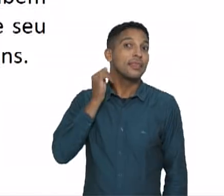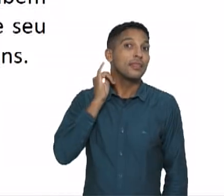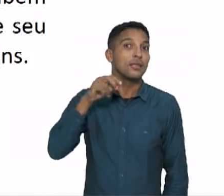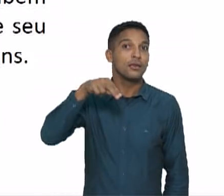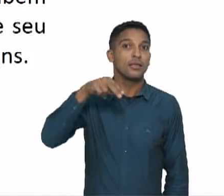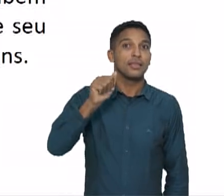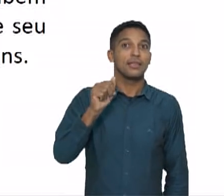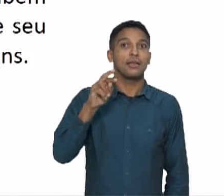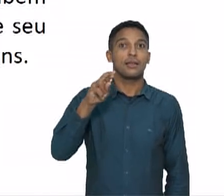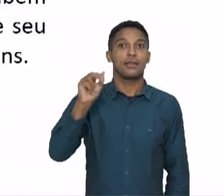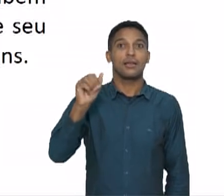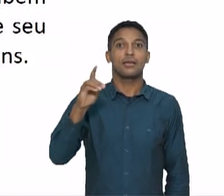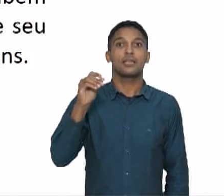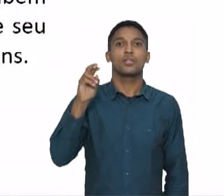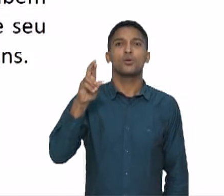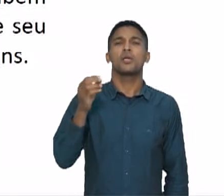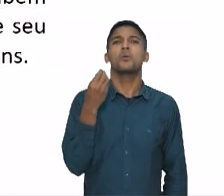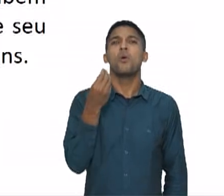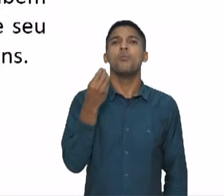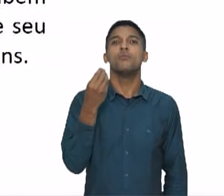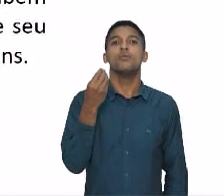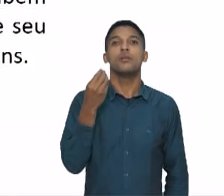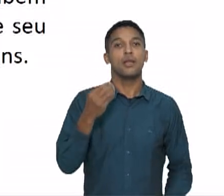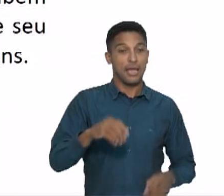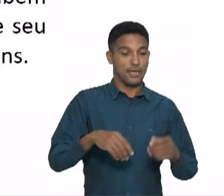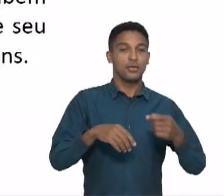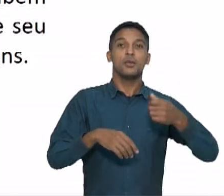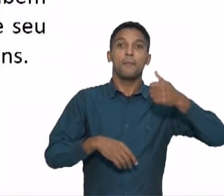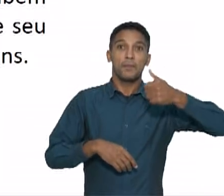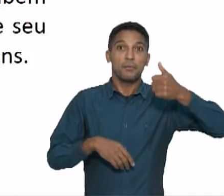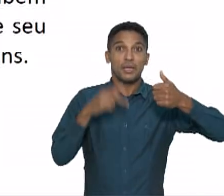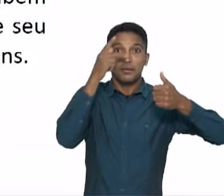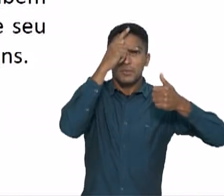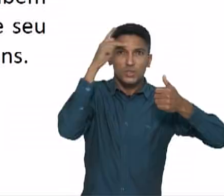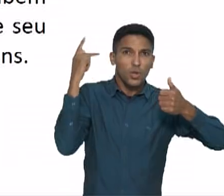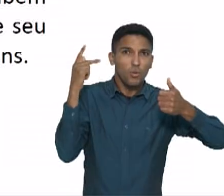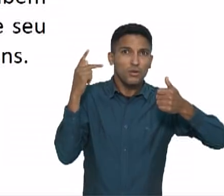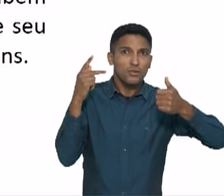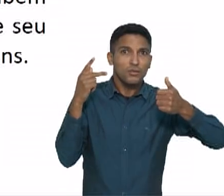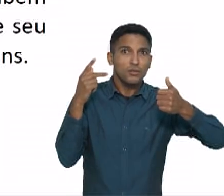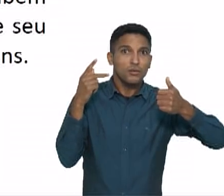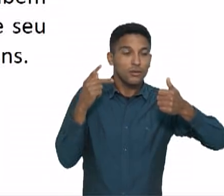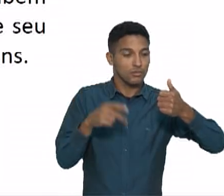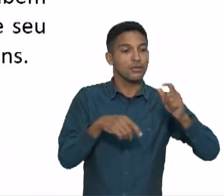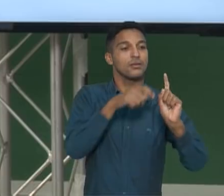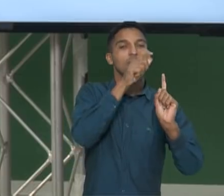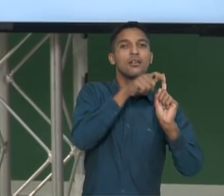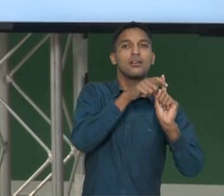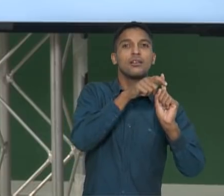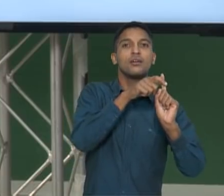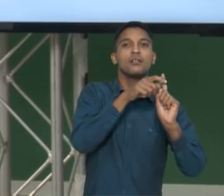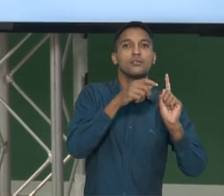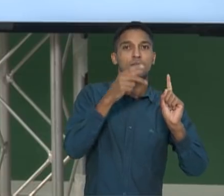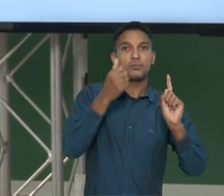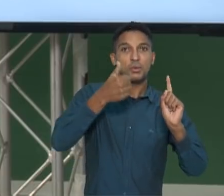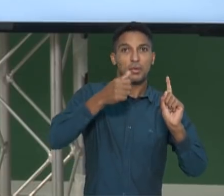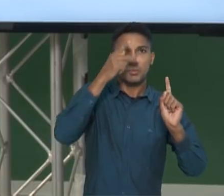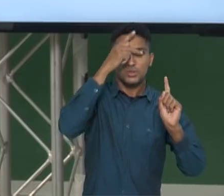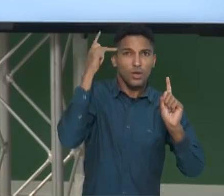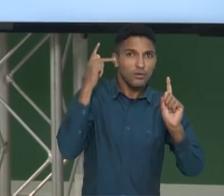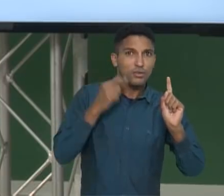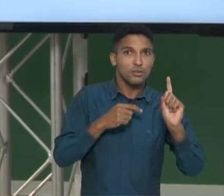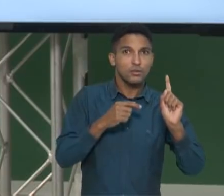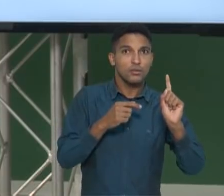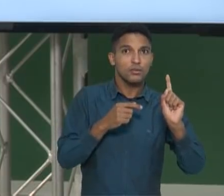como? Primeira possibilidade. É um narrador em primeira pessoa, pois se trata de um narrador personagem? Segunda possibilidade, o narrador